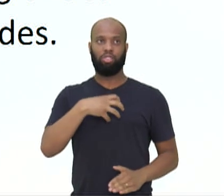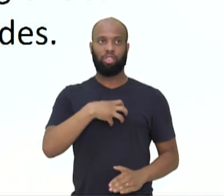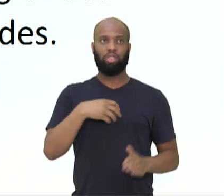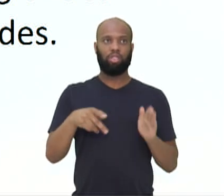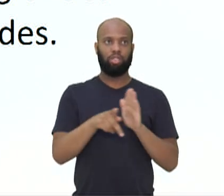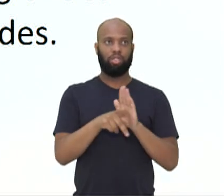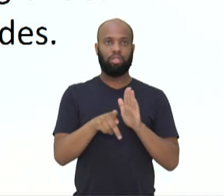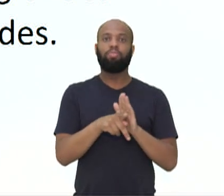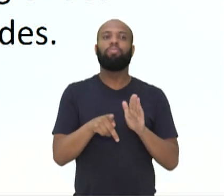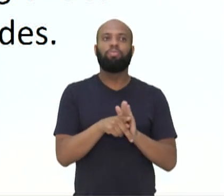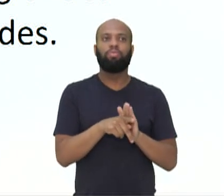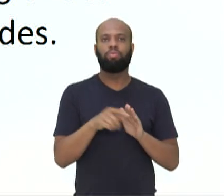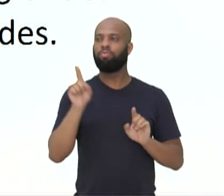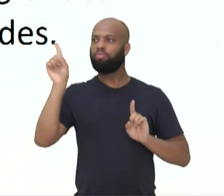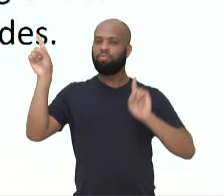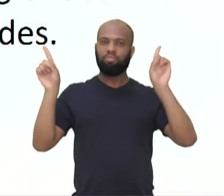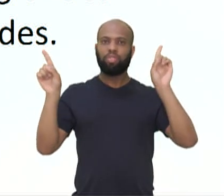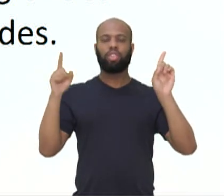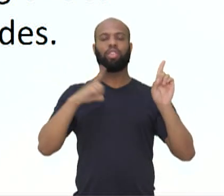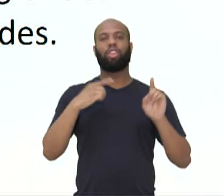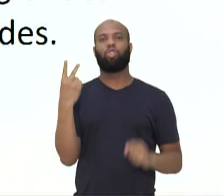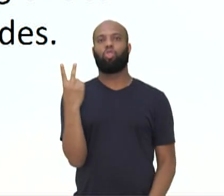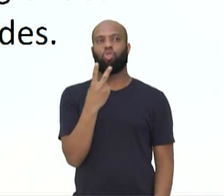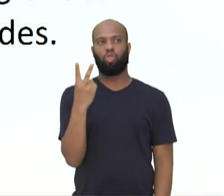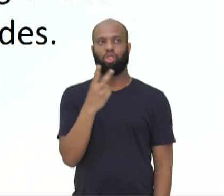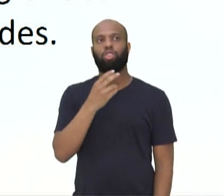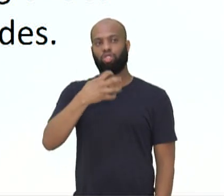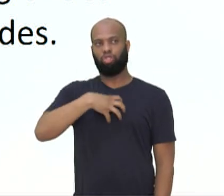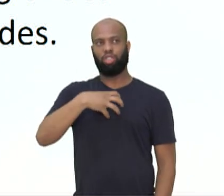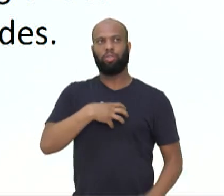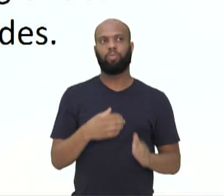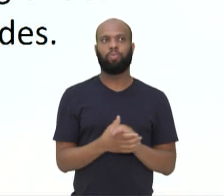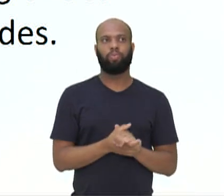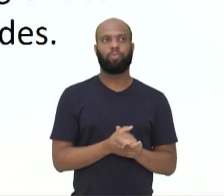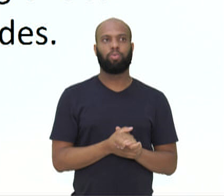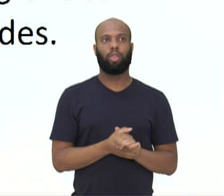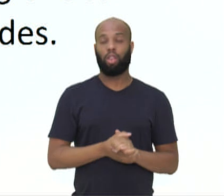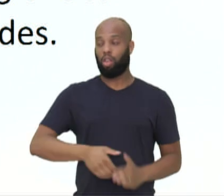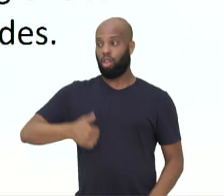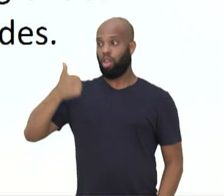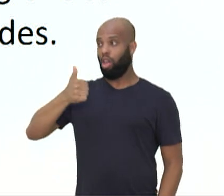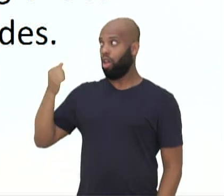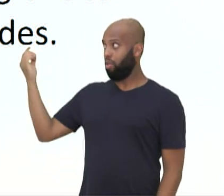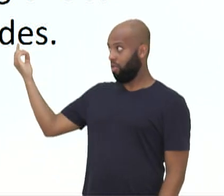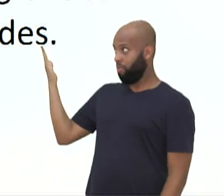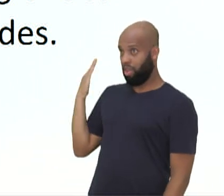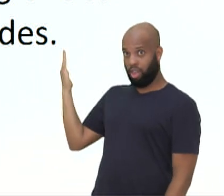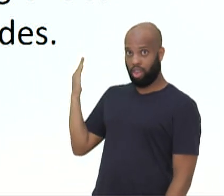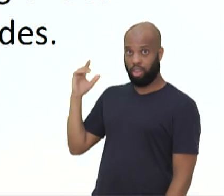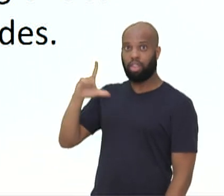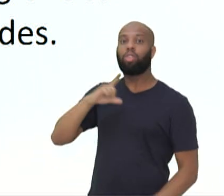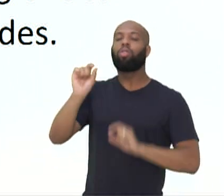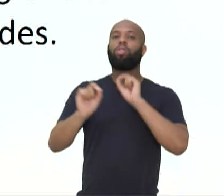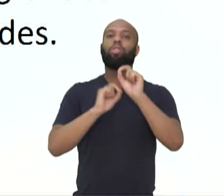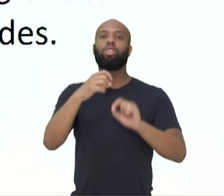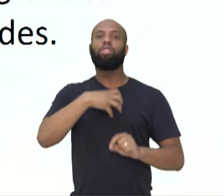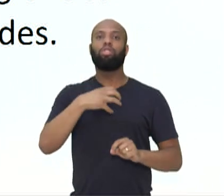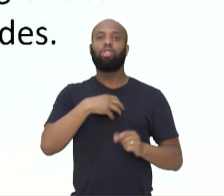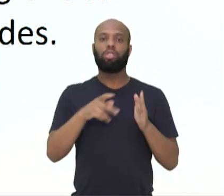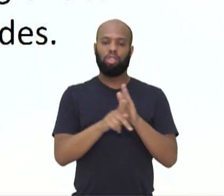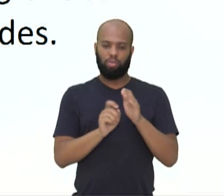extrusiva e rocha magmática intrusiva. As extrusivas são aquelas formadas pelo magma e